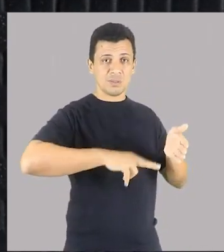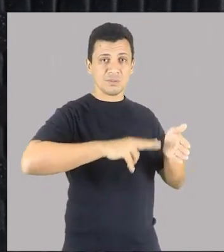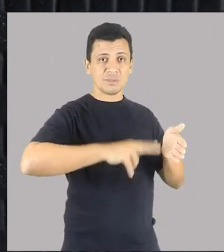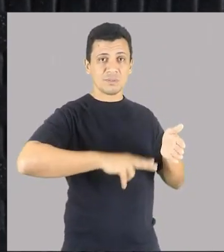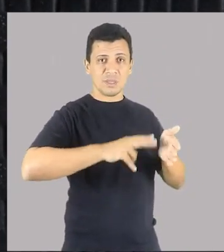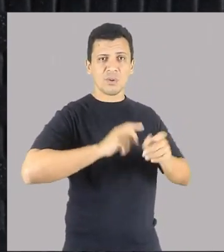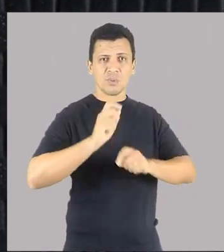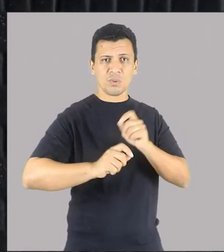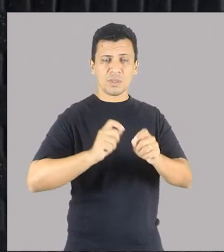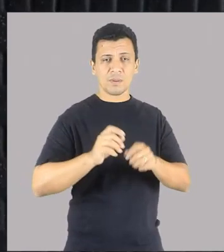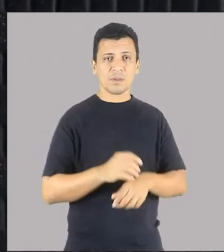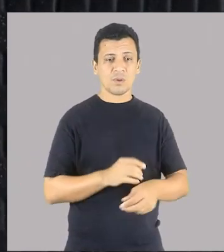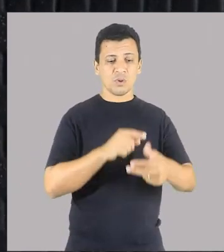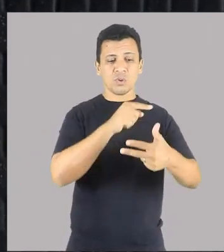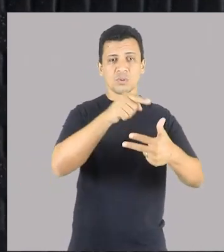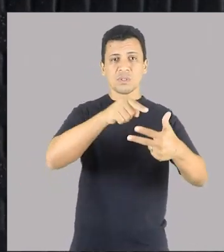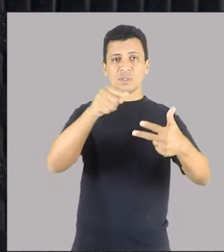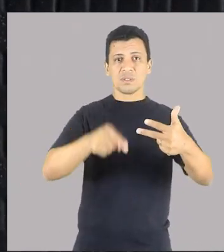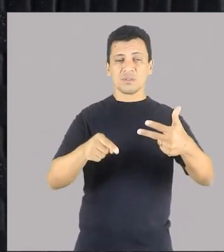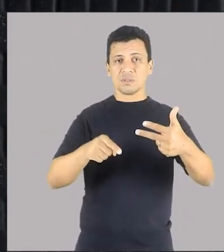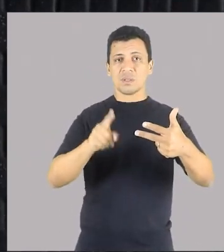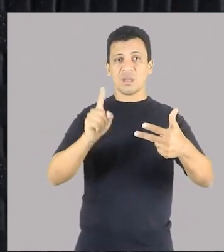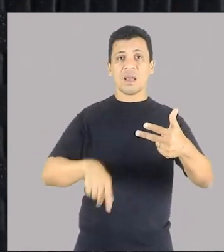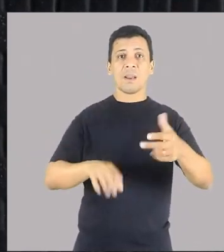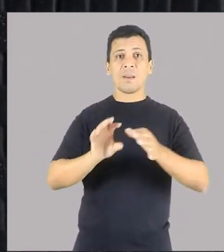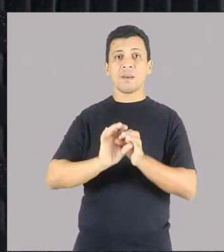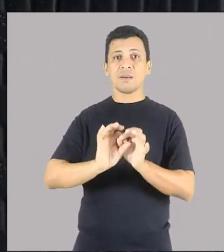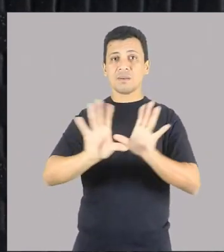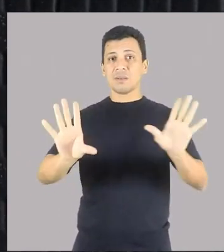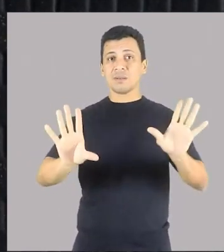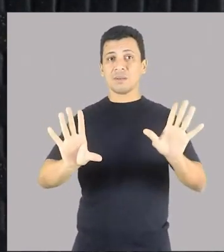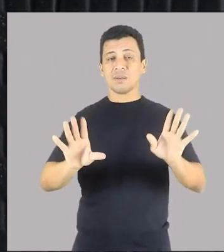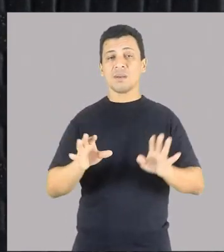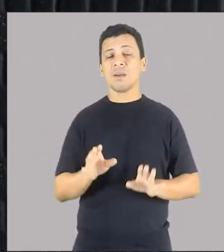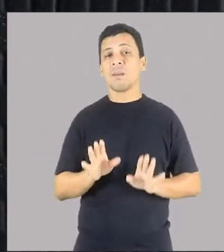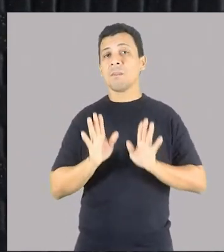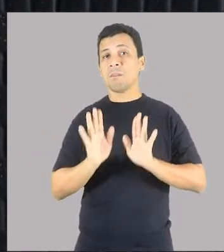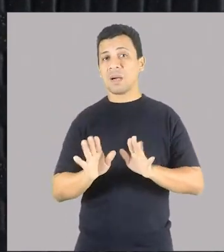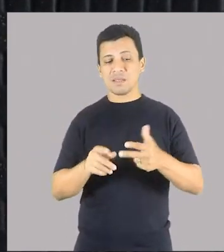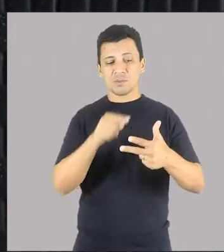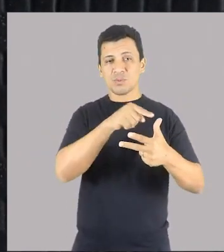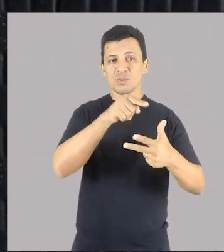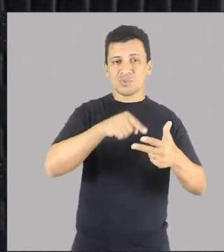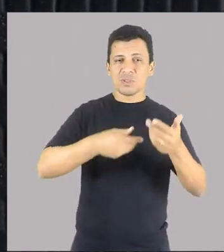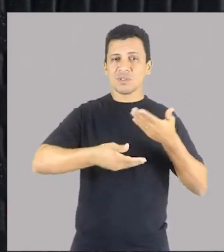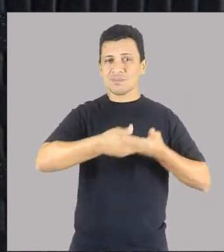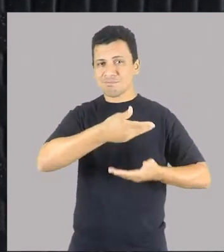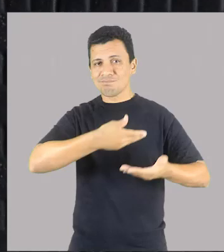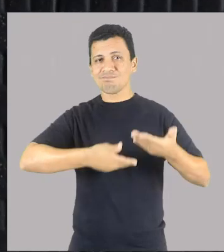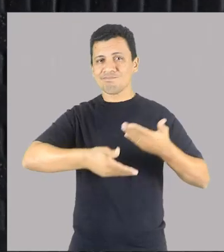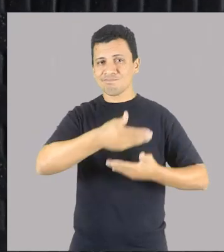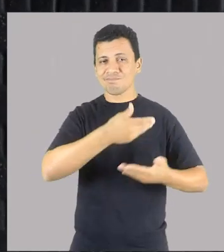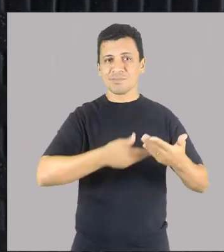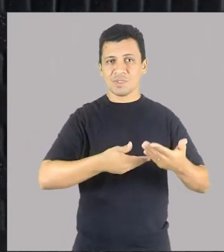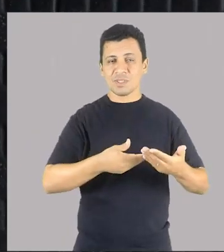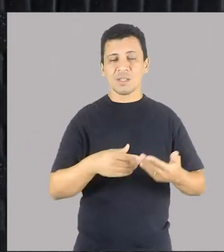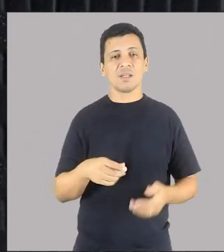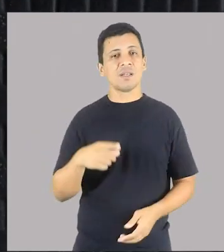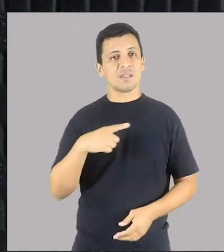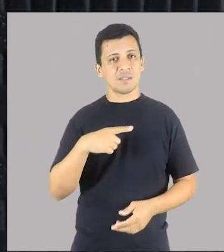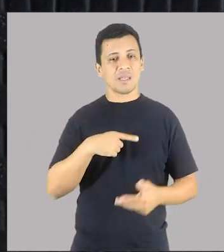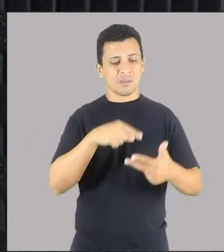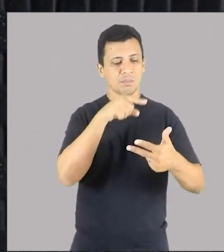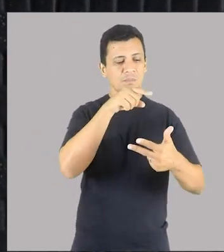que os poderes, eles são independentes, mas eles são harmônicos, ou seja, apesar da